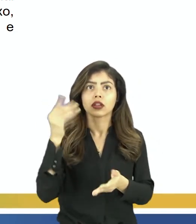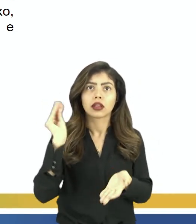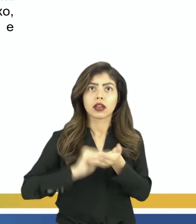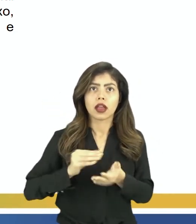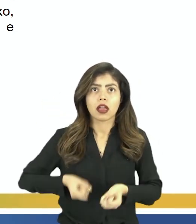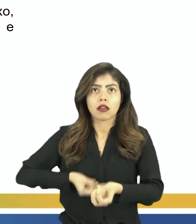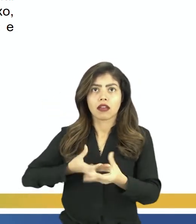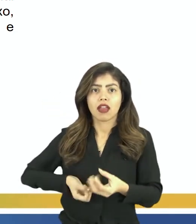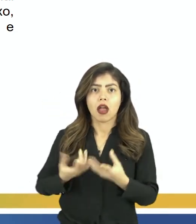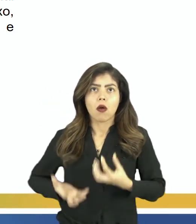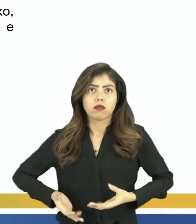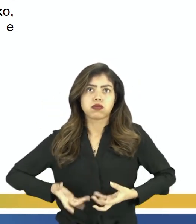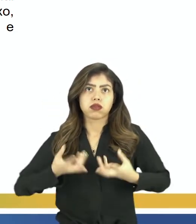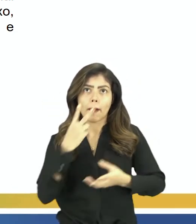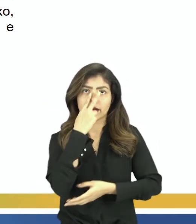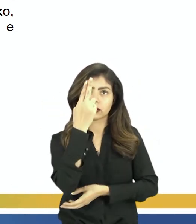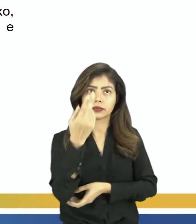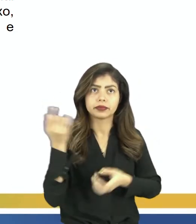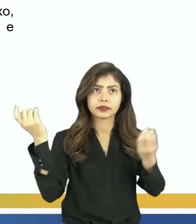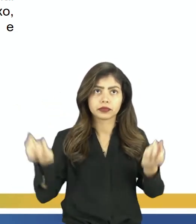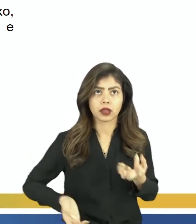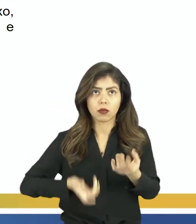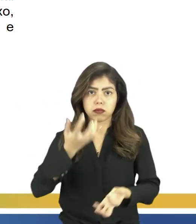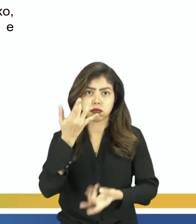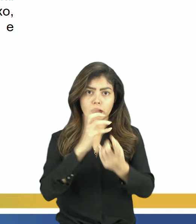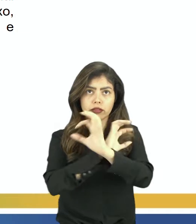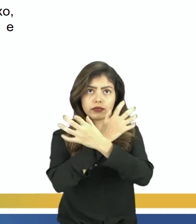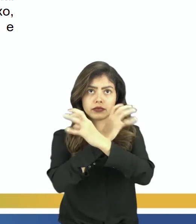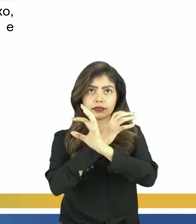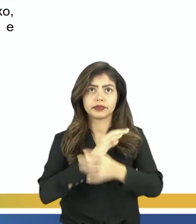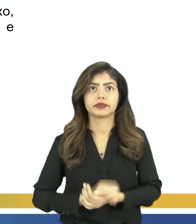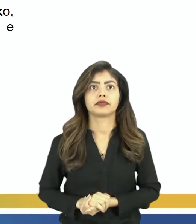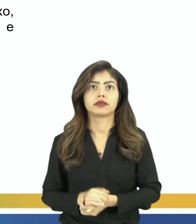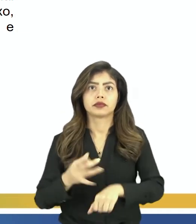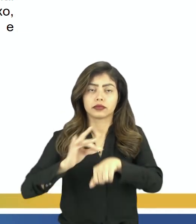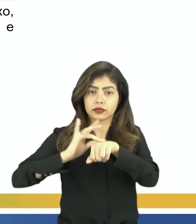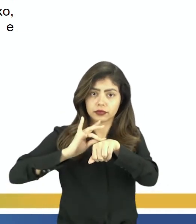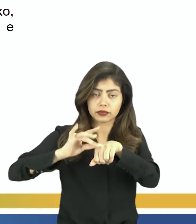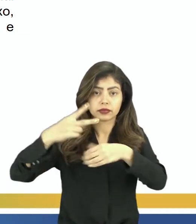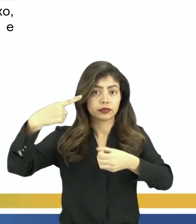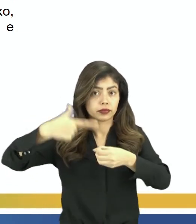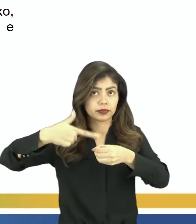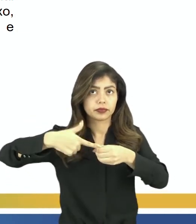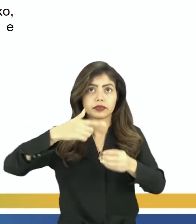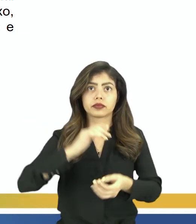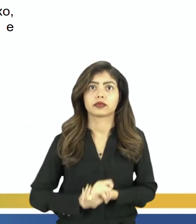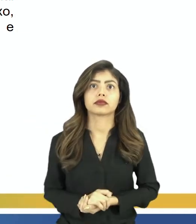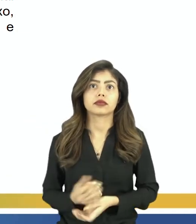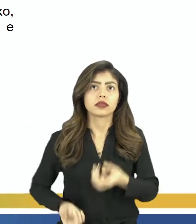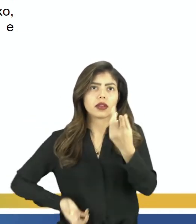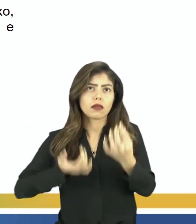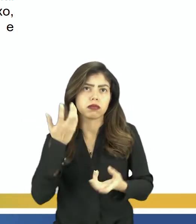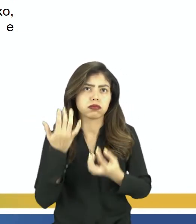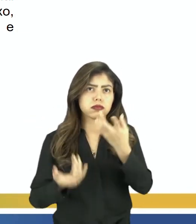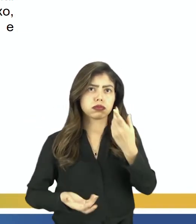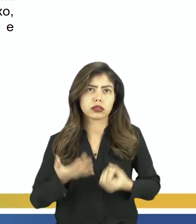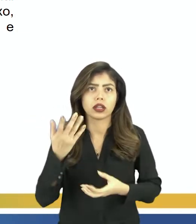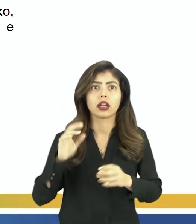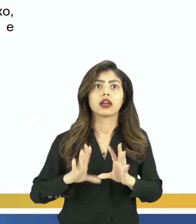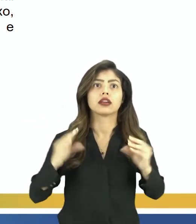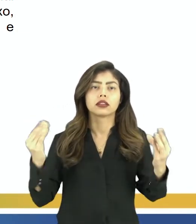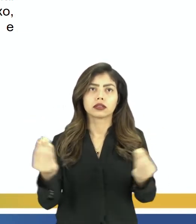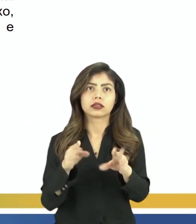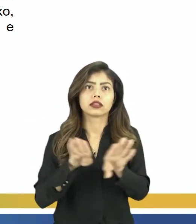mais contribui para o seu aparecimento é a queima de combustíveis fósseis, como o carvão e o petróleo. Da queima desses